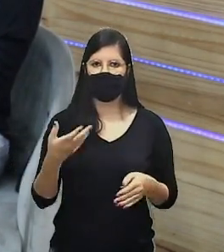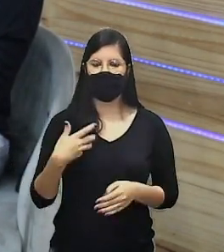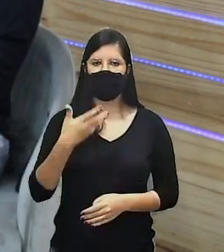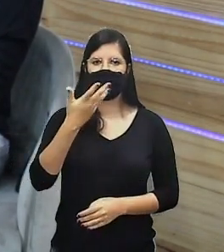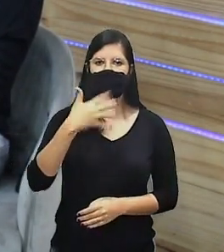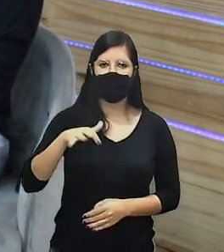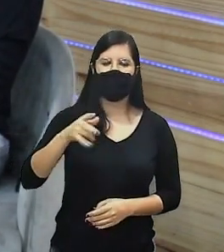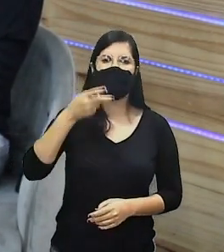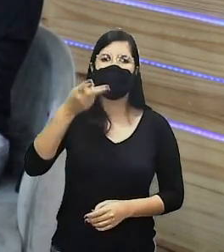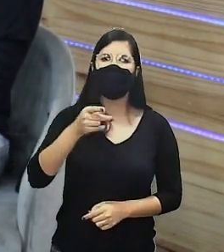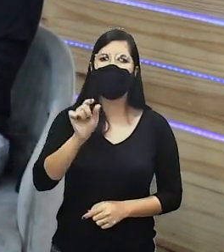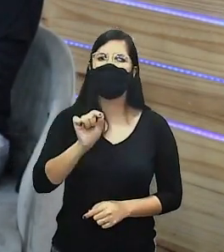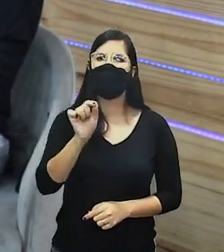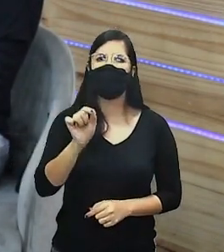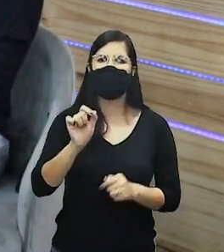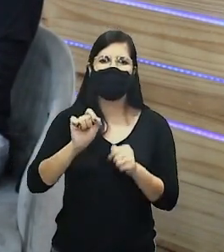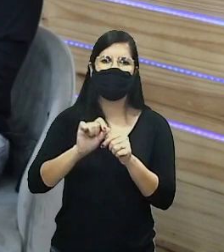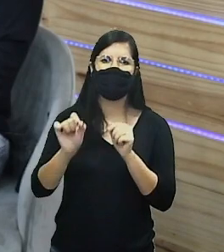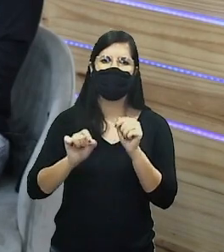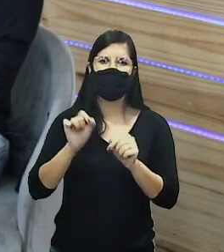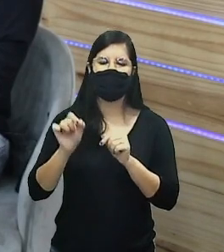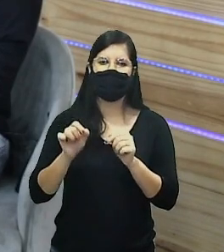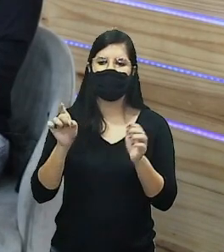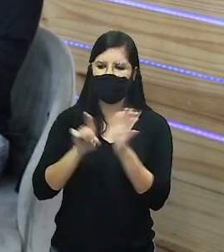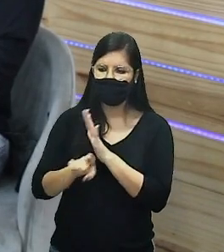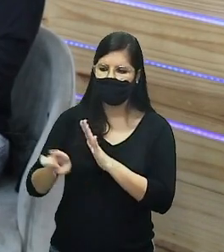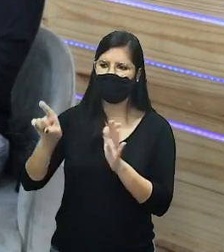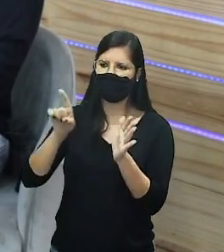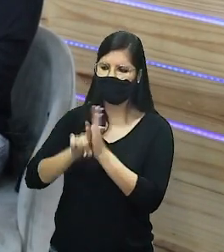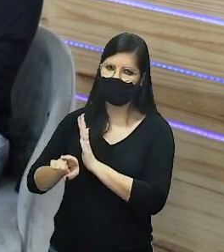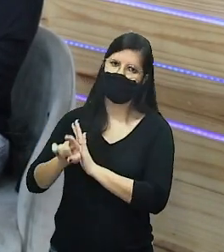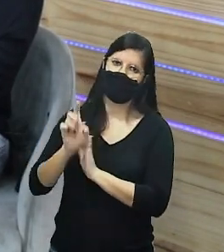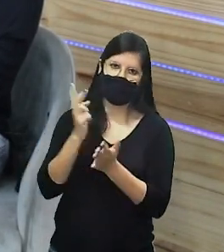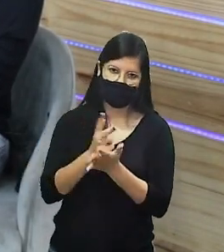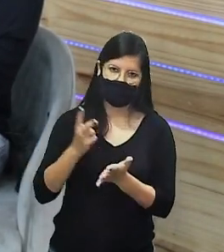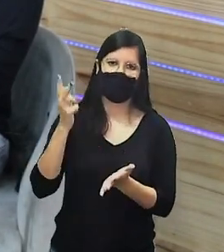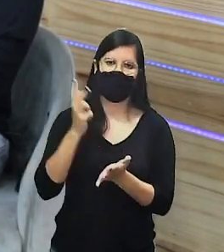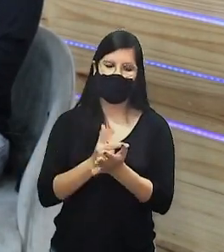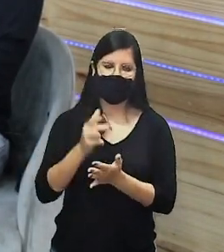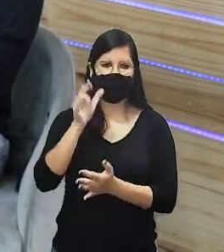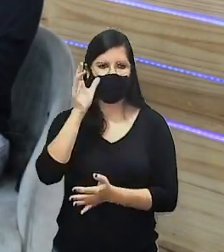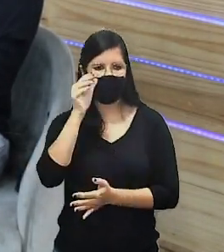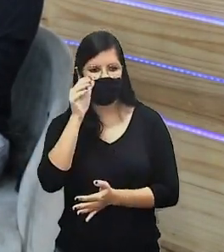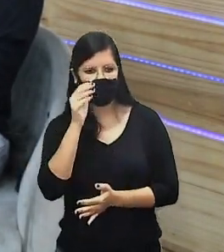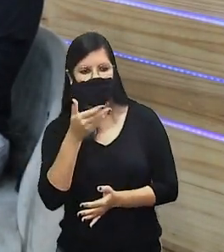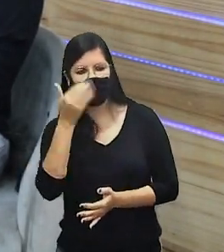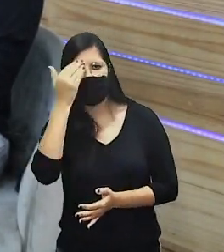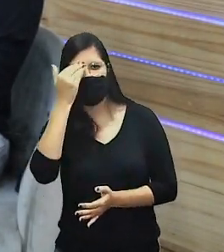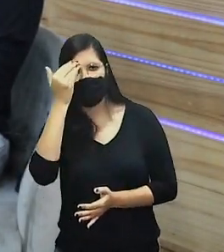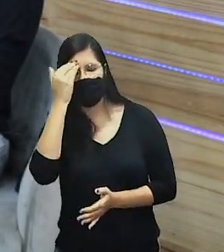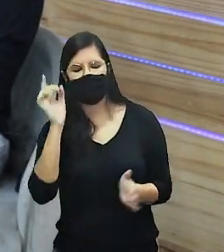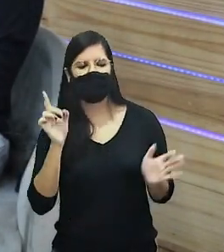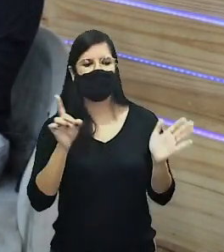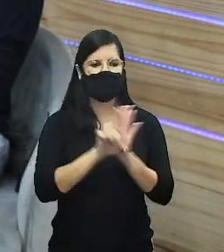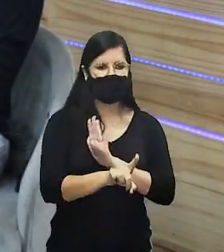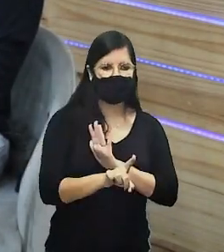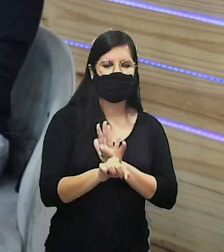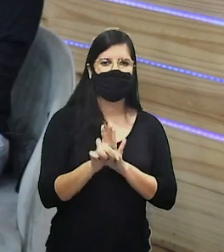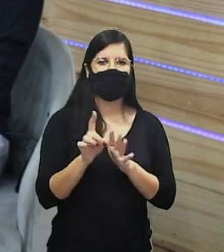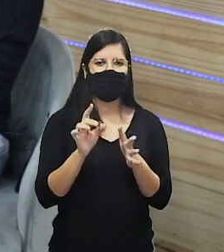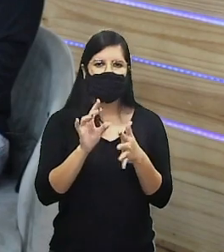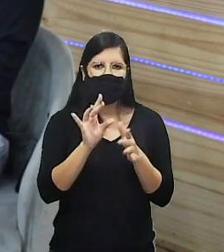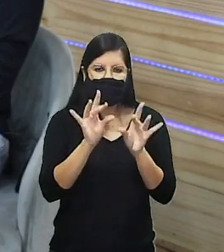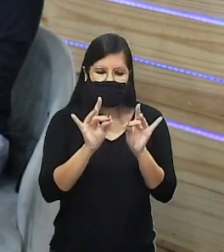fala, o que é que ela faz? Geralmente ela formula perguntas, né? Exato. Geralmente ela quer saber aquilo e ela faz a pergunta no